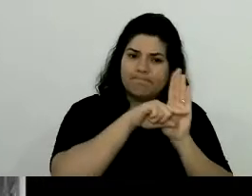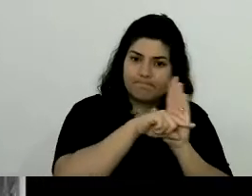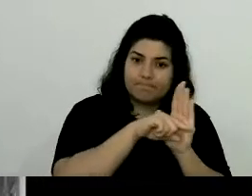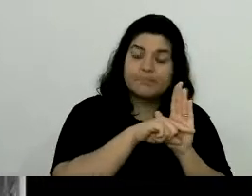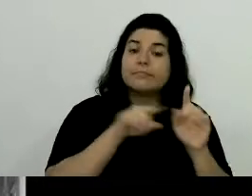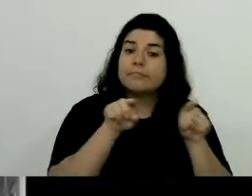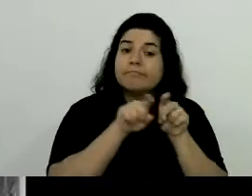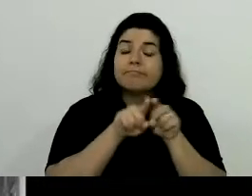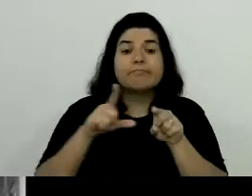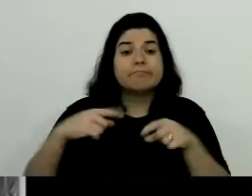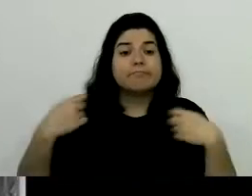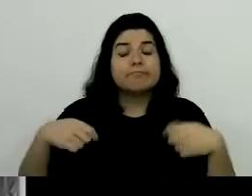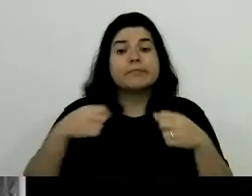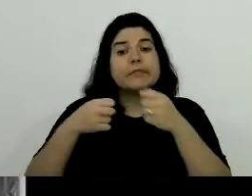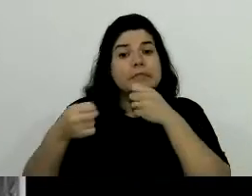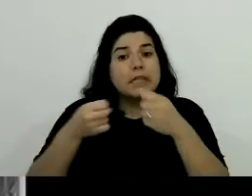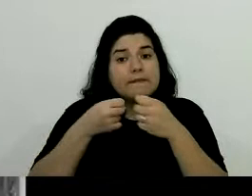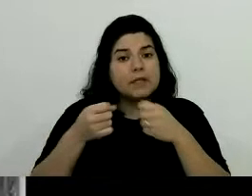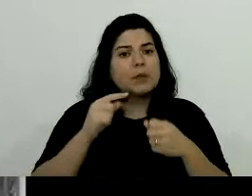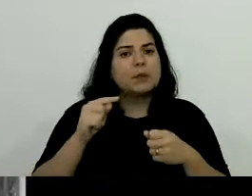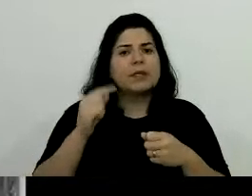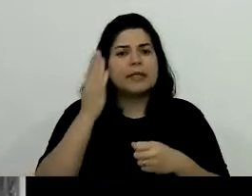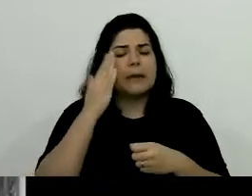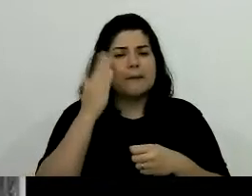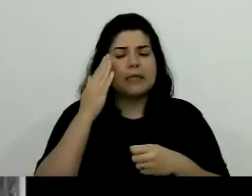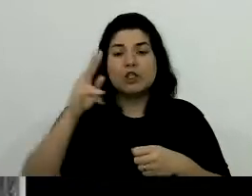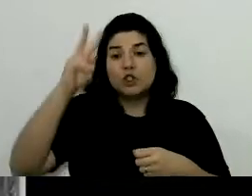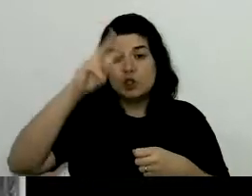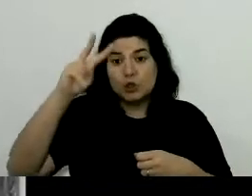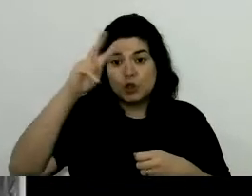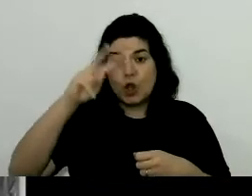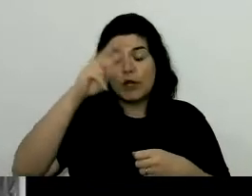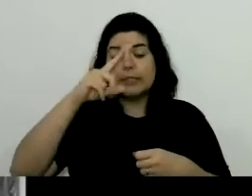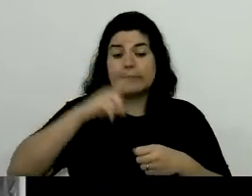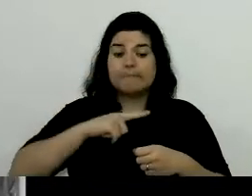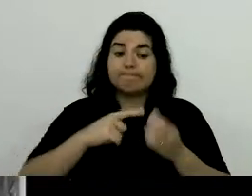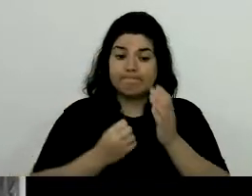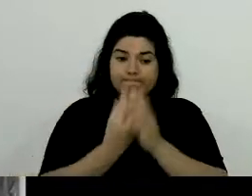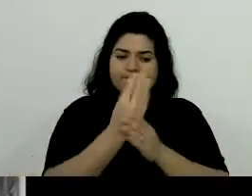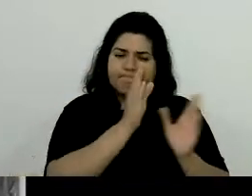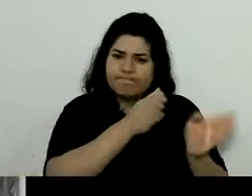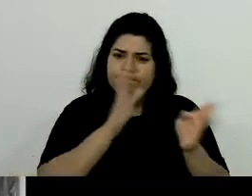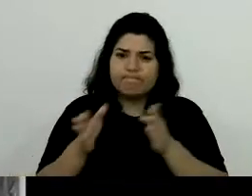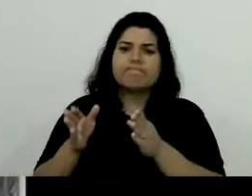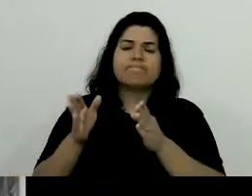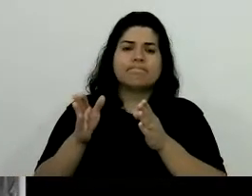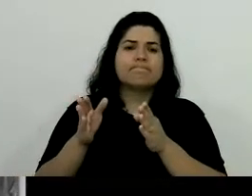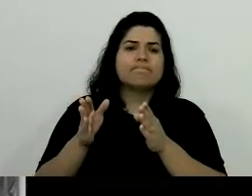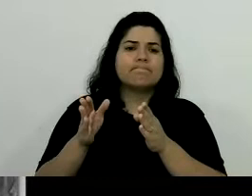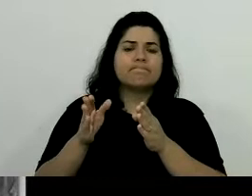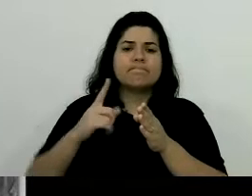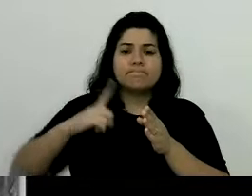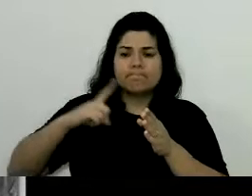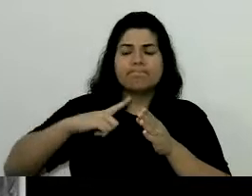uma entrevista nos moldes da história oral, que nós começamos a organizar uma série história oral sobre os acervos, né? Nós já